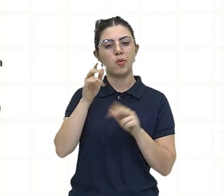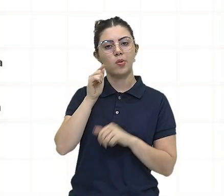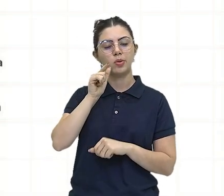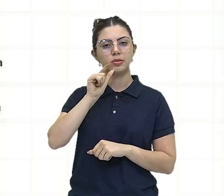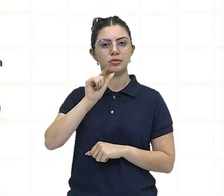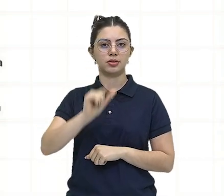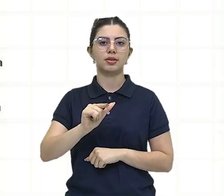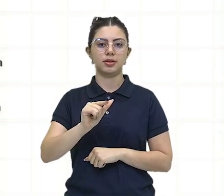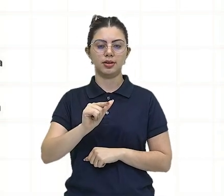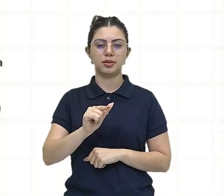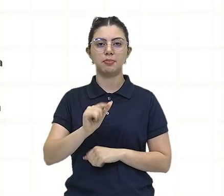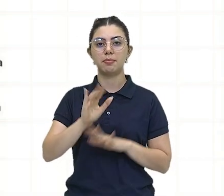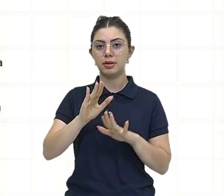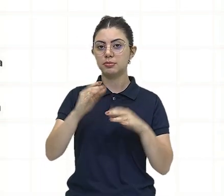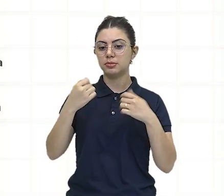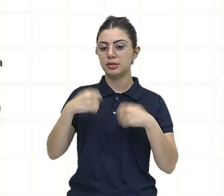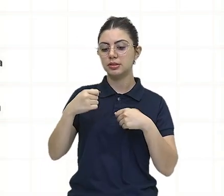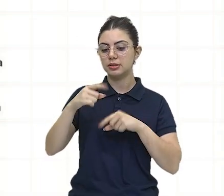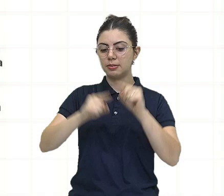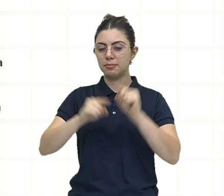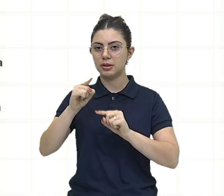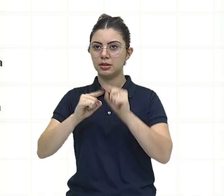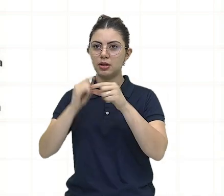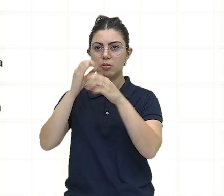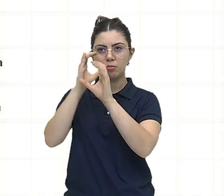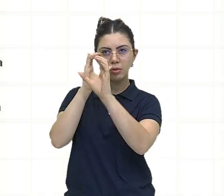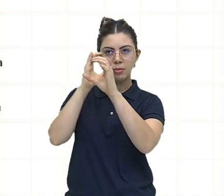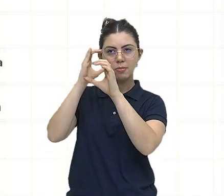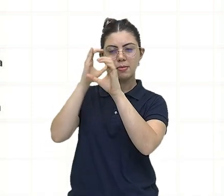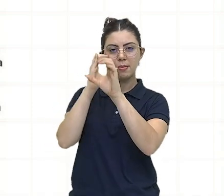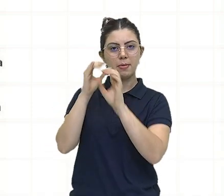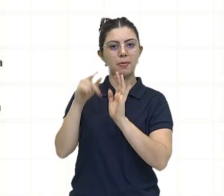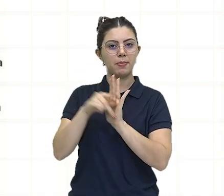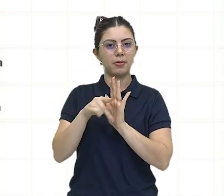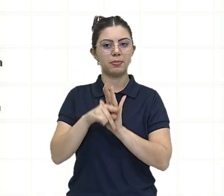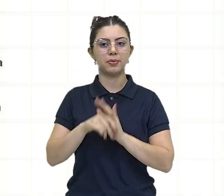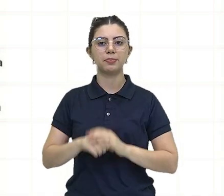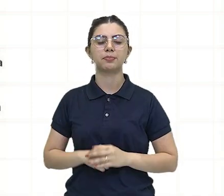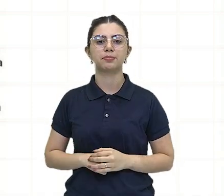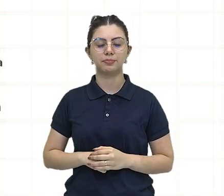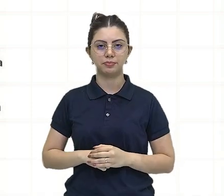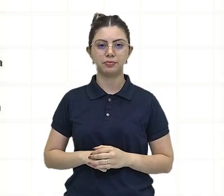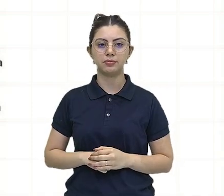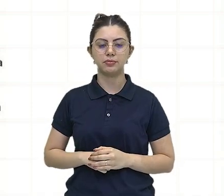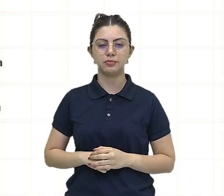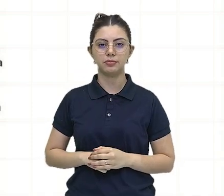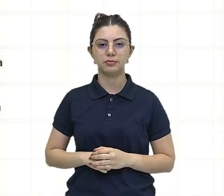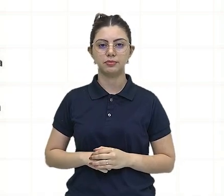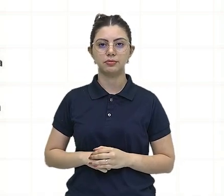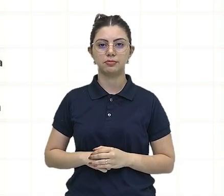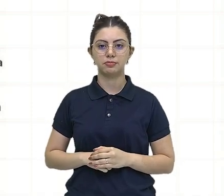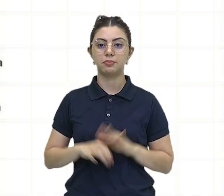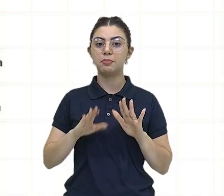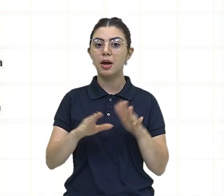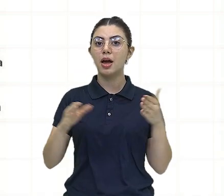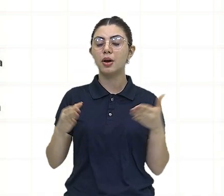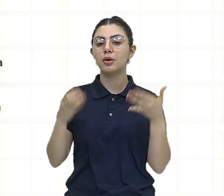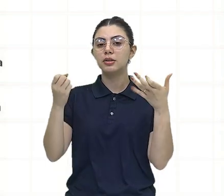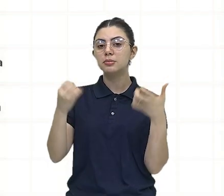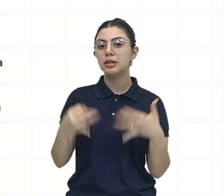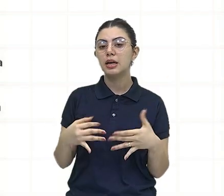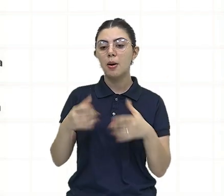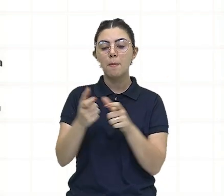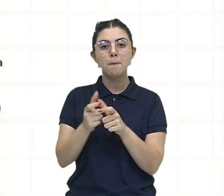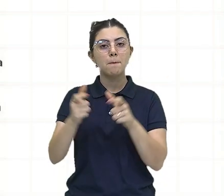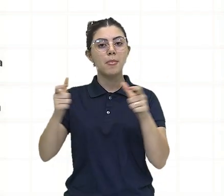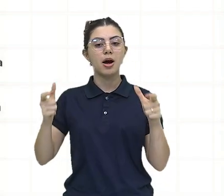por equipamentos que fazem parte de observatórios. A gente fala agora sobre o maior planeta do sistema